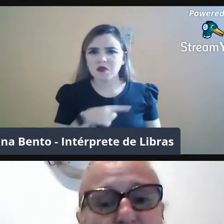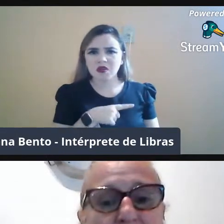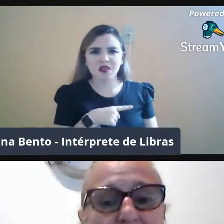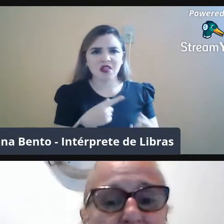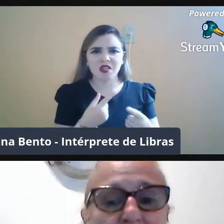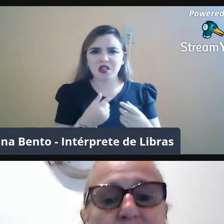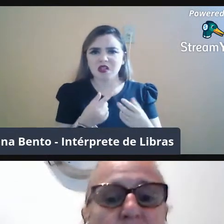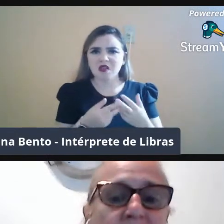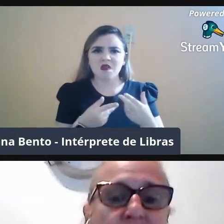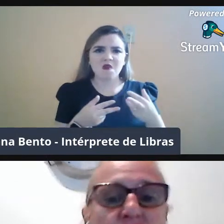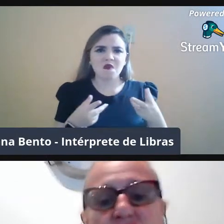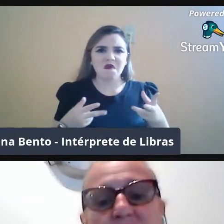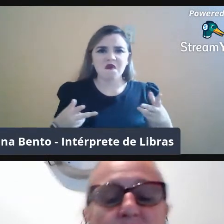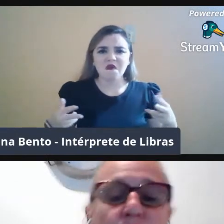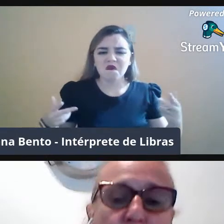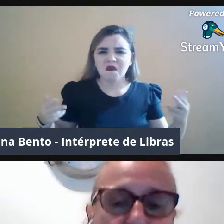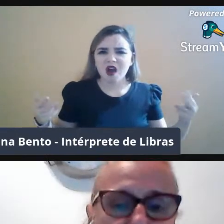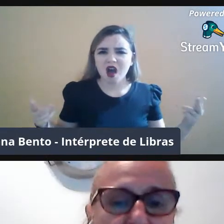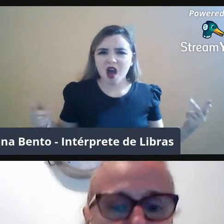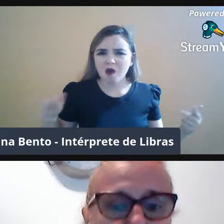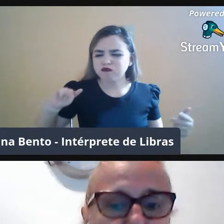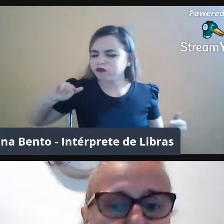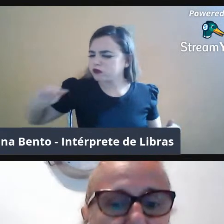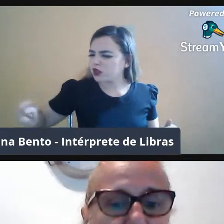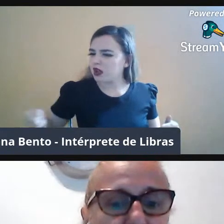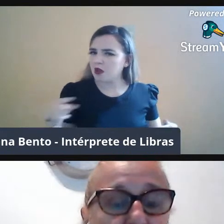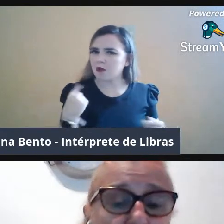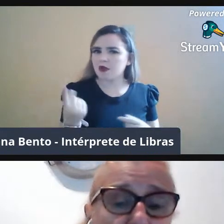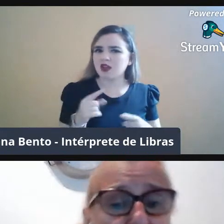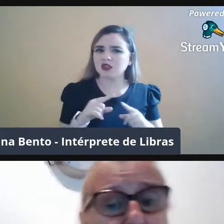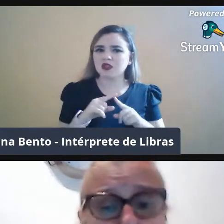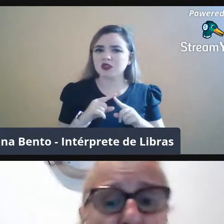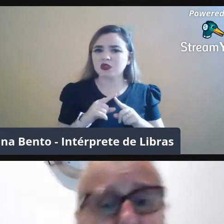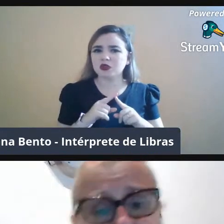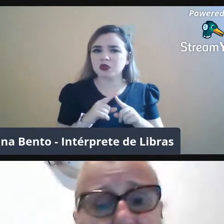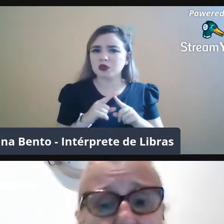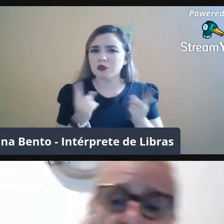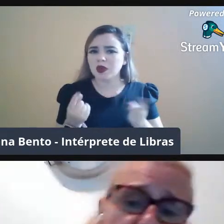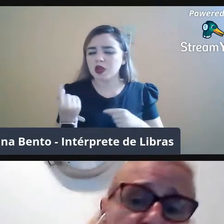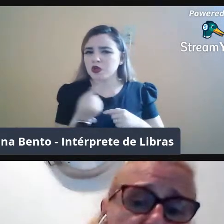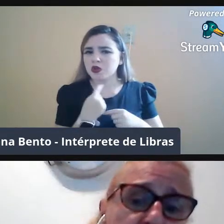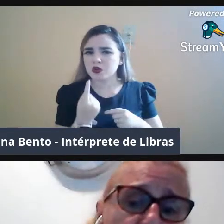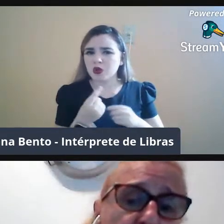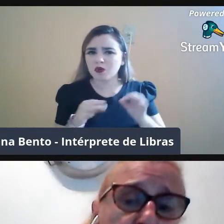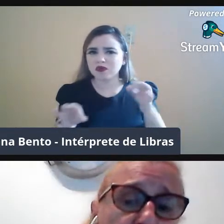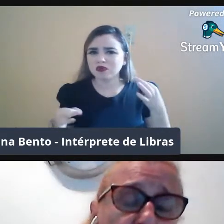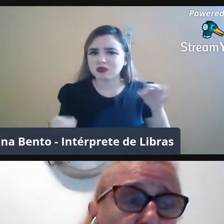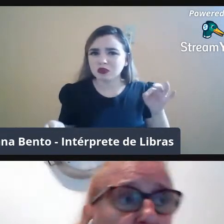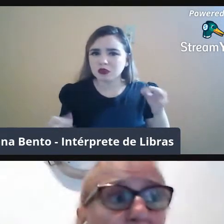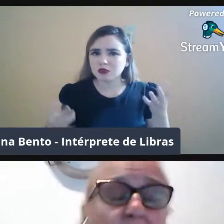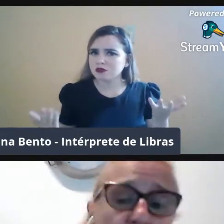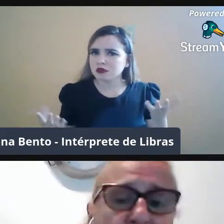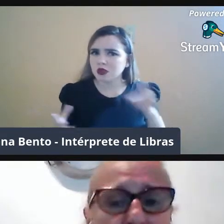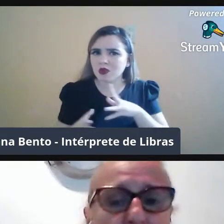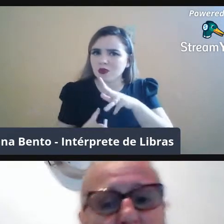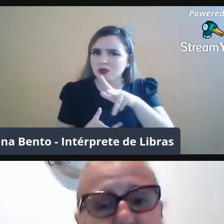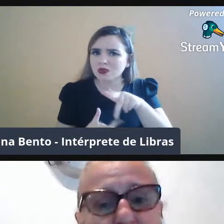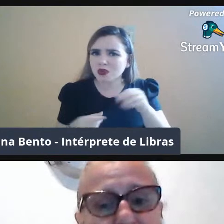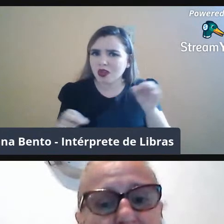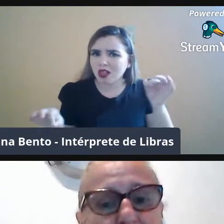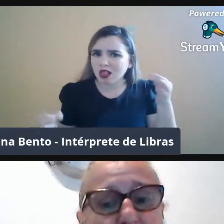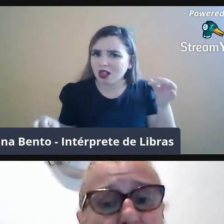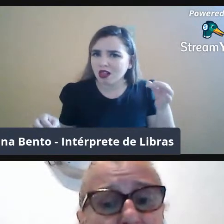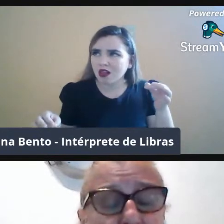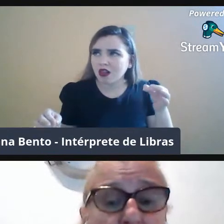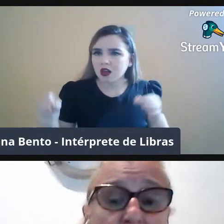embalagem descartável, mas a gente está querendo economizar em sacola de plástico. Eu falei, o mundo inteiro não utiliza sacola de plástico, porque há anos a Europa não